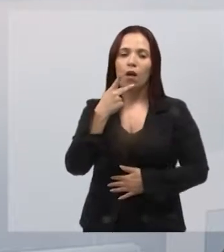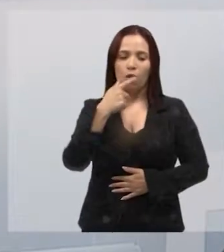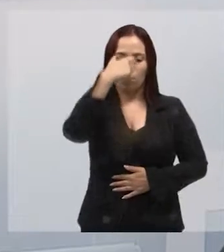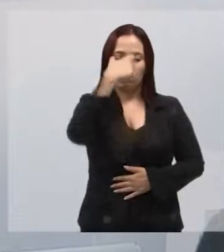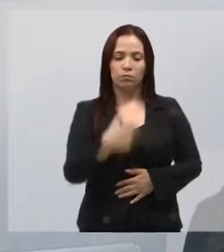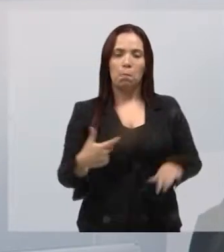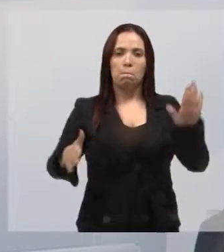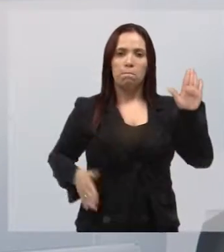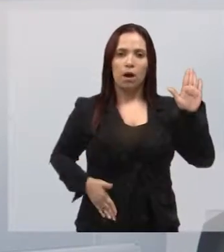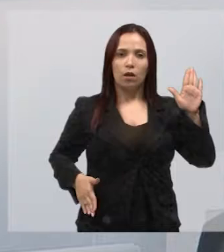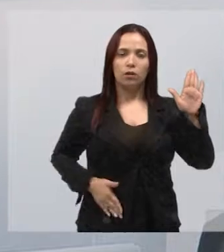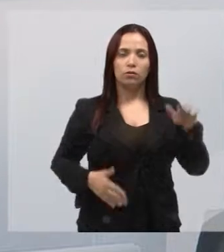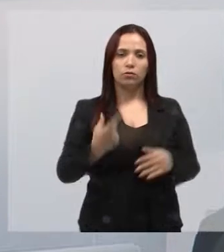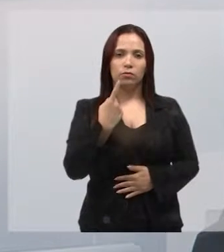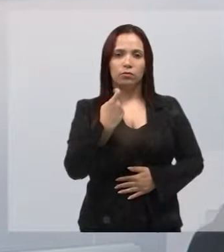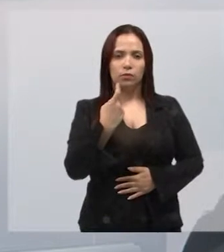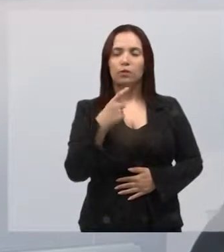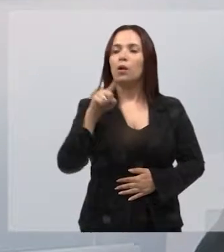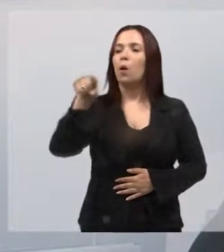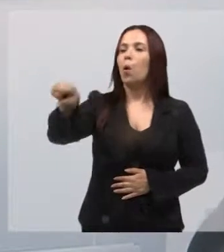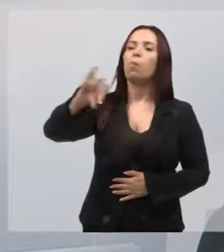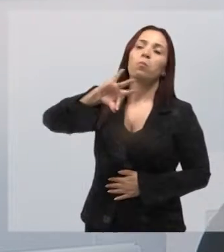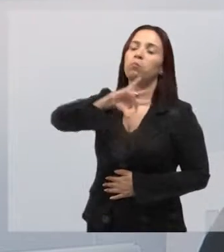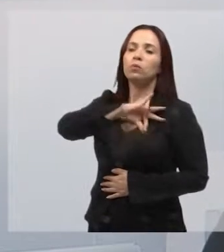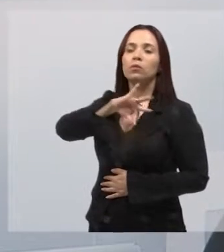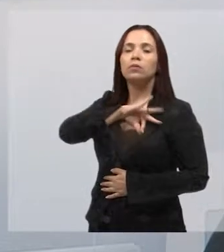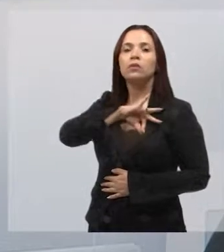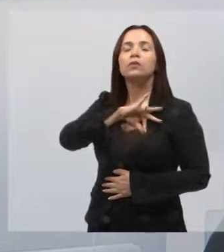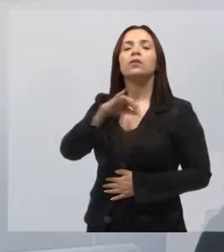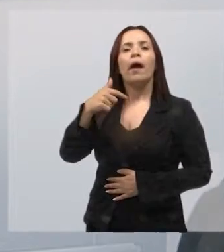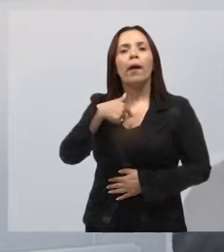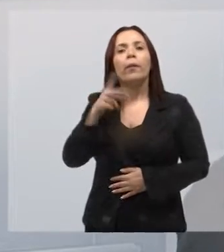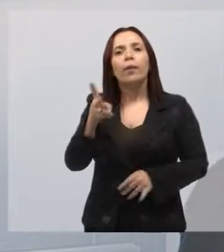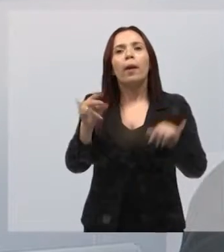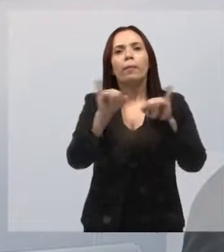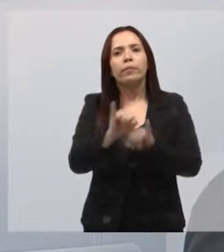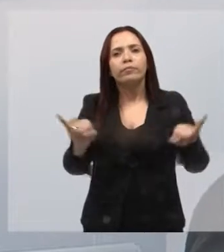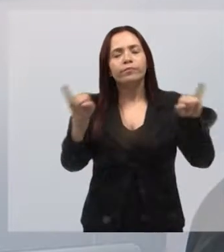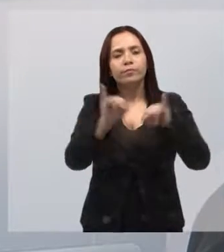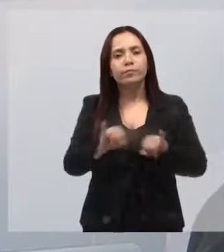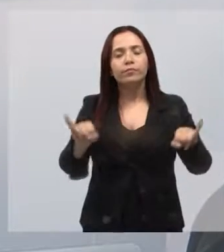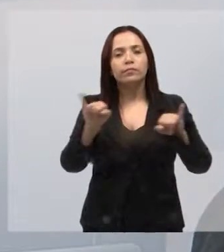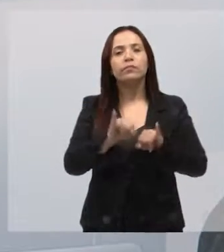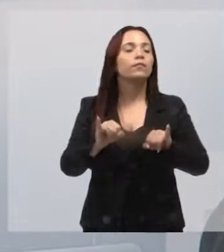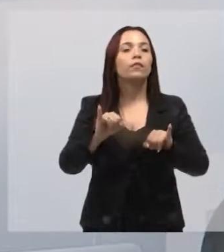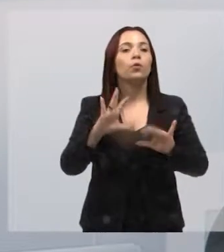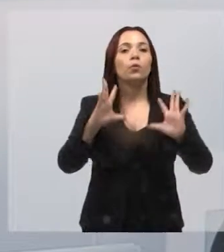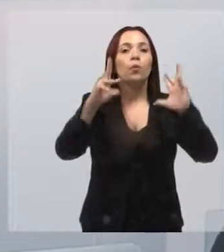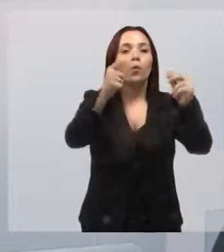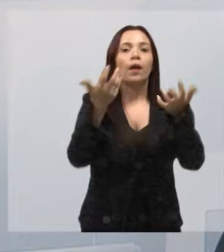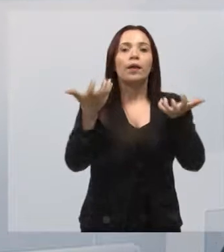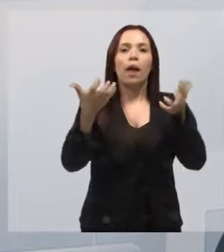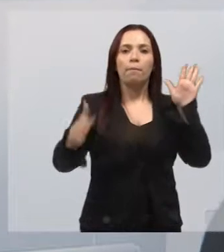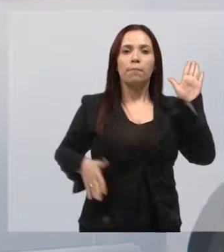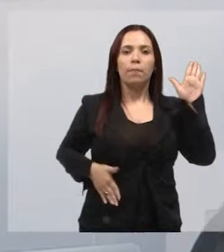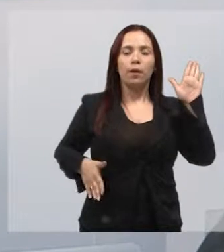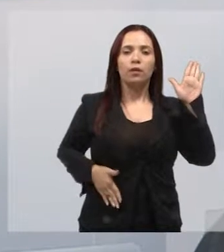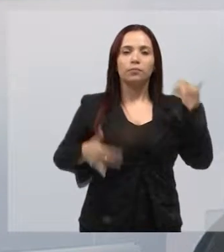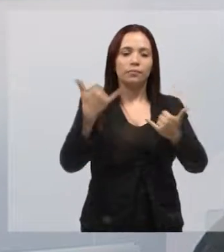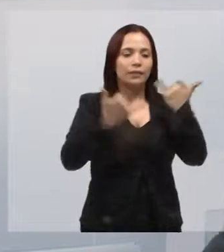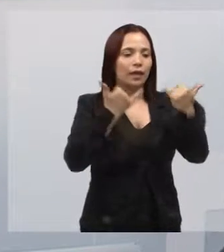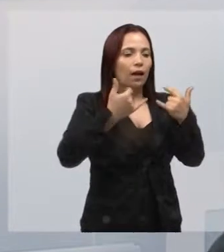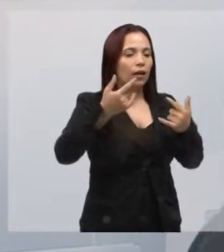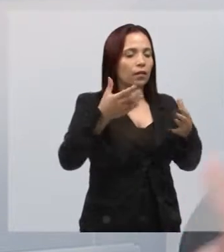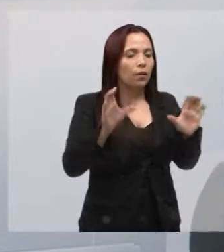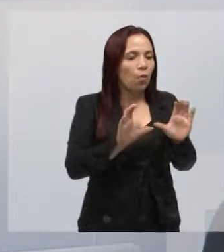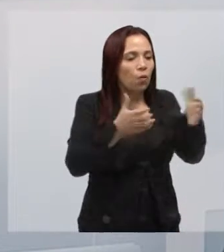vou ser polícia. É porque eles brincavam. E por incrível que pareça, eu sempre digo isso, só via querendo ser bandido. Uns dois querendo